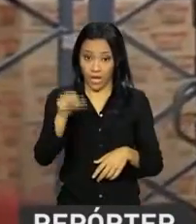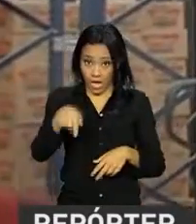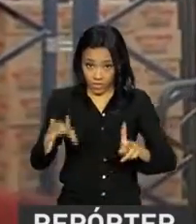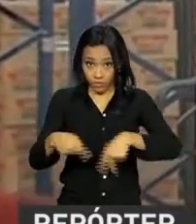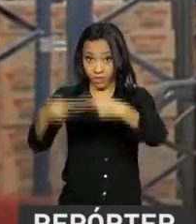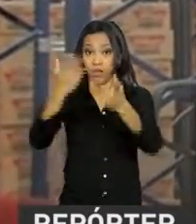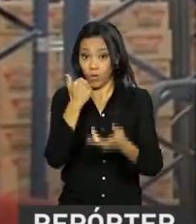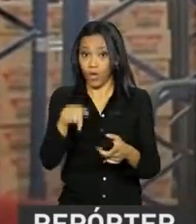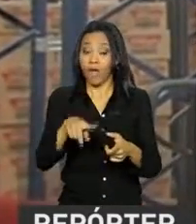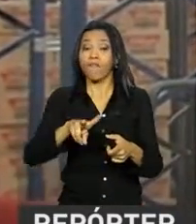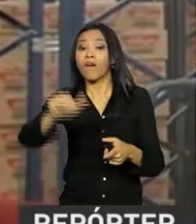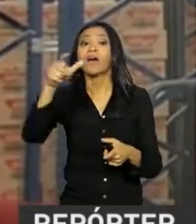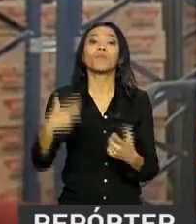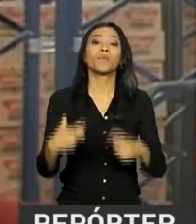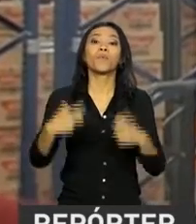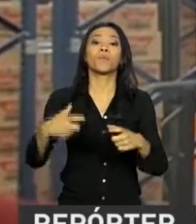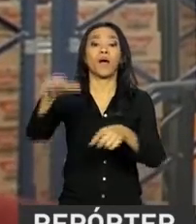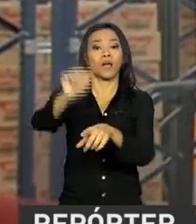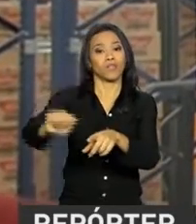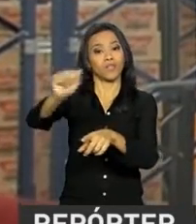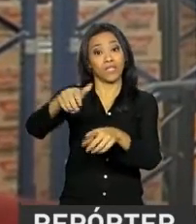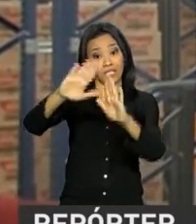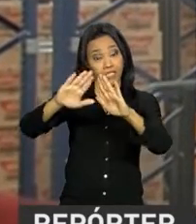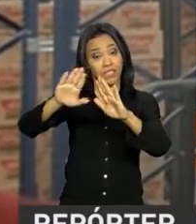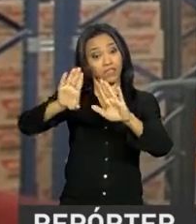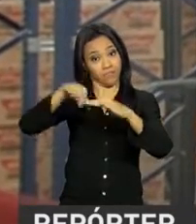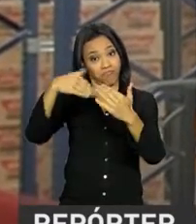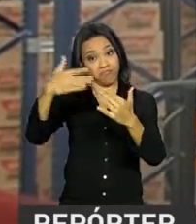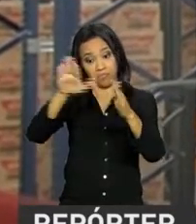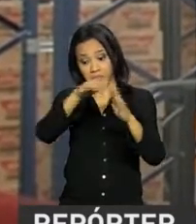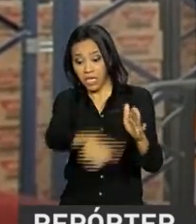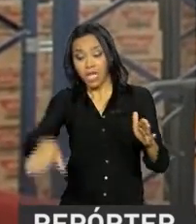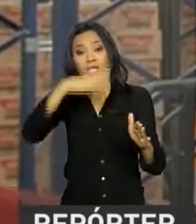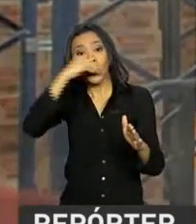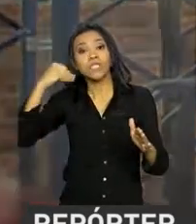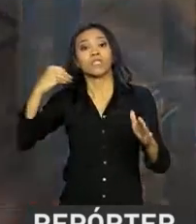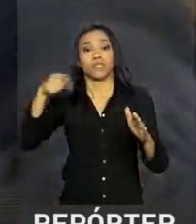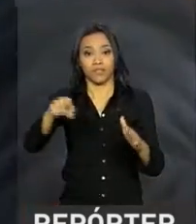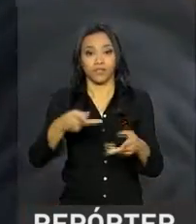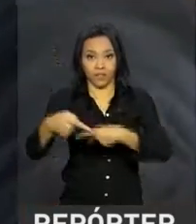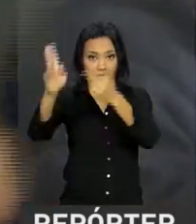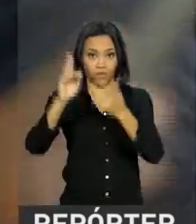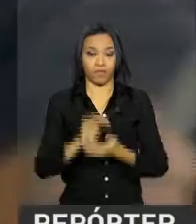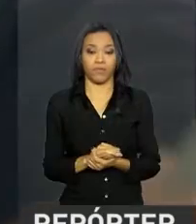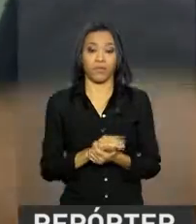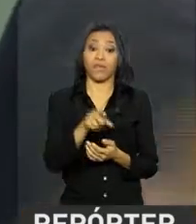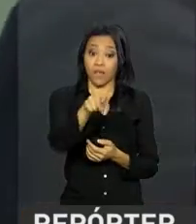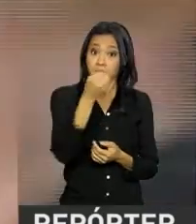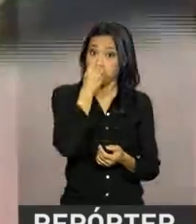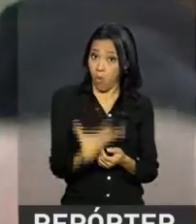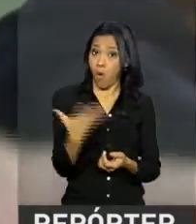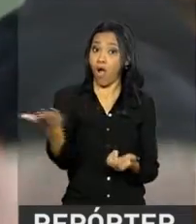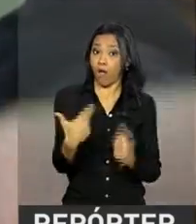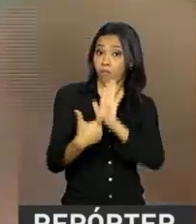instituição csa italianos que é de crianças e adolescentes fica no bairro do bom retiro agora sim a gente vai